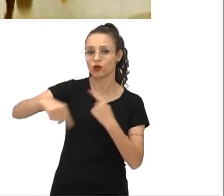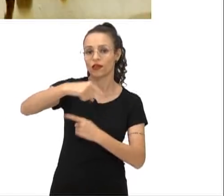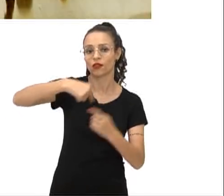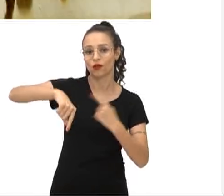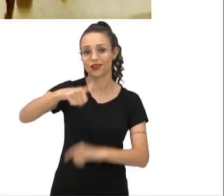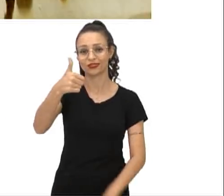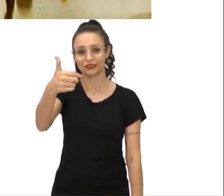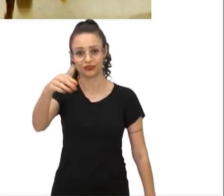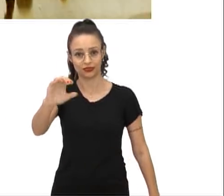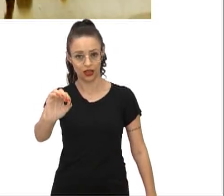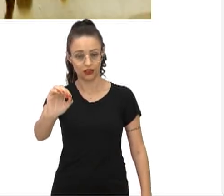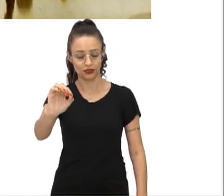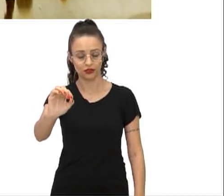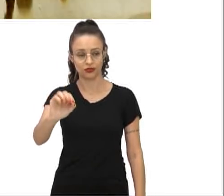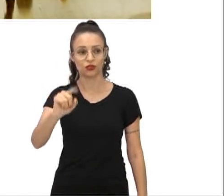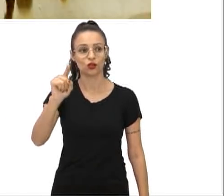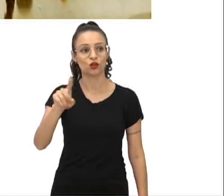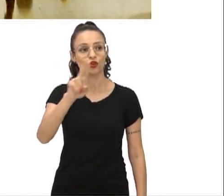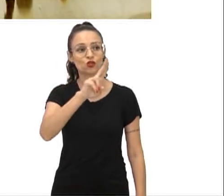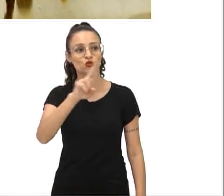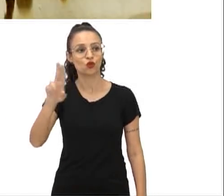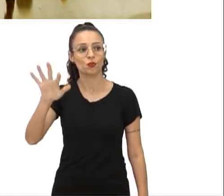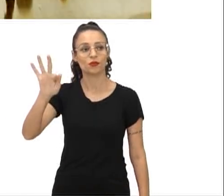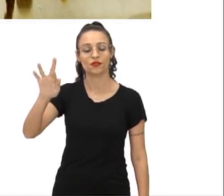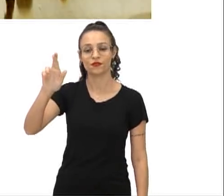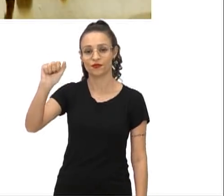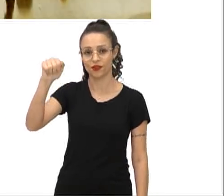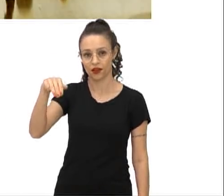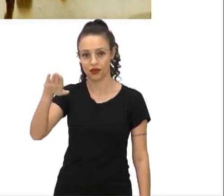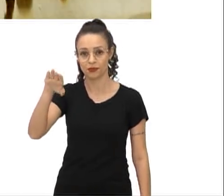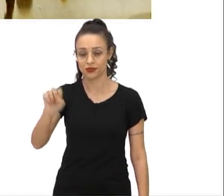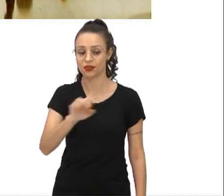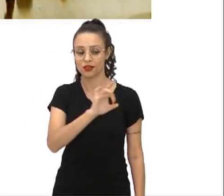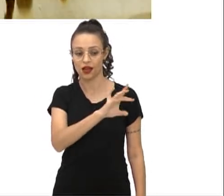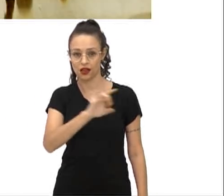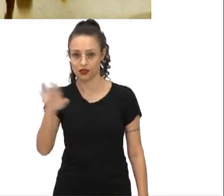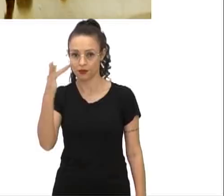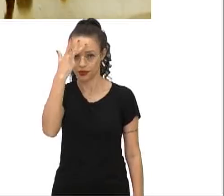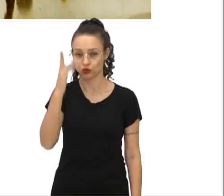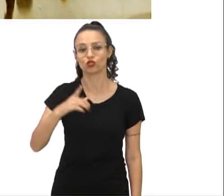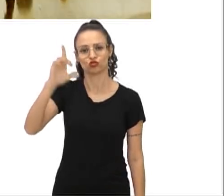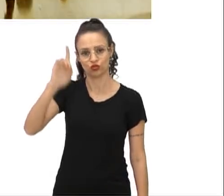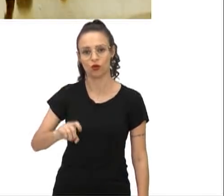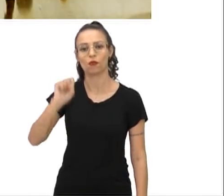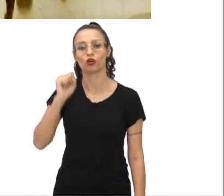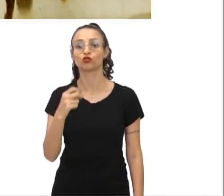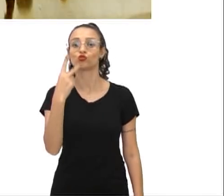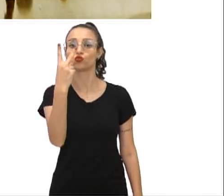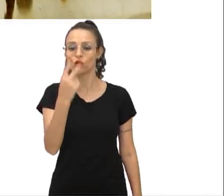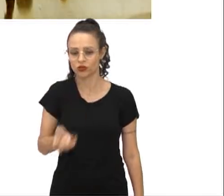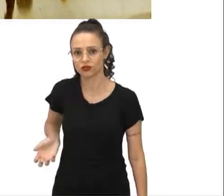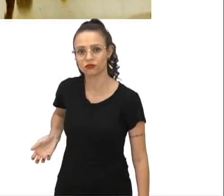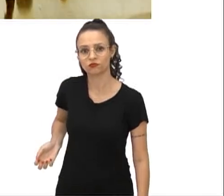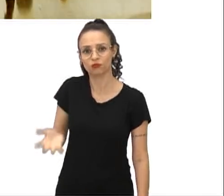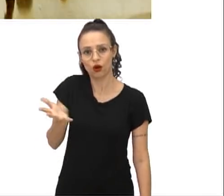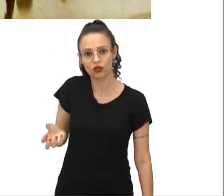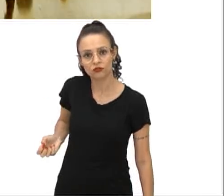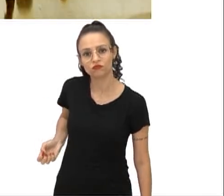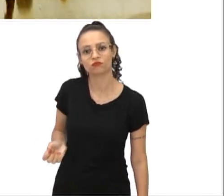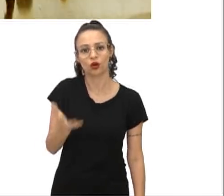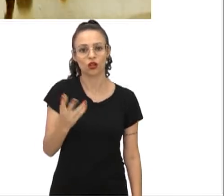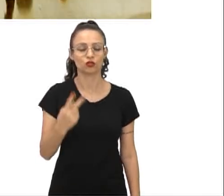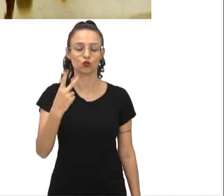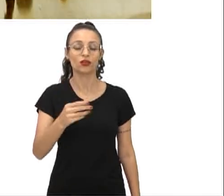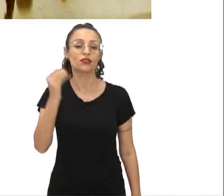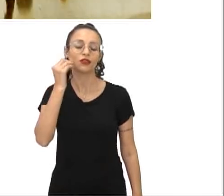10 rodadas. Essas rodadas são chamadas de frames. Cada jogador tem direito a arremessar 2 bolas por rodada, com o intuito de